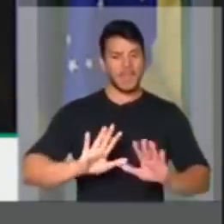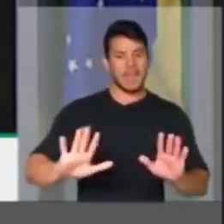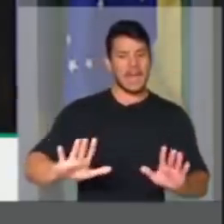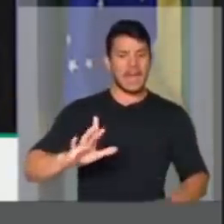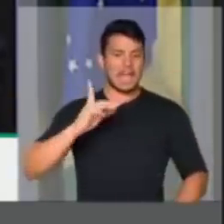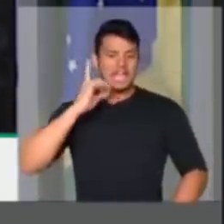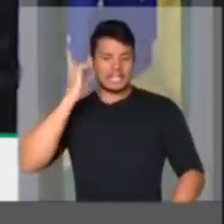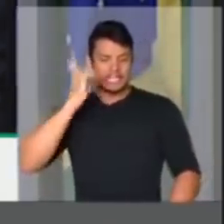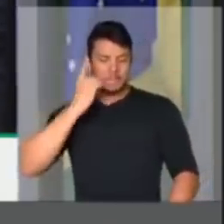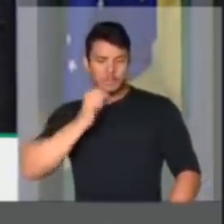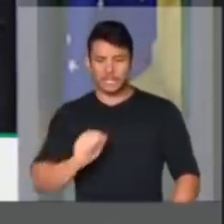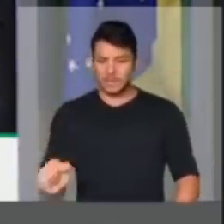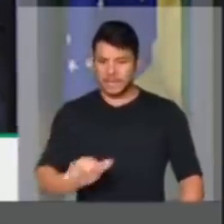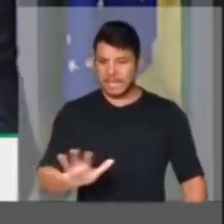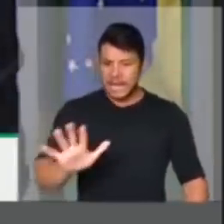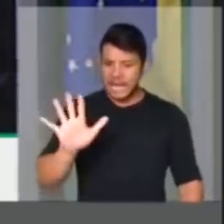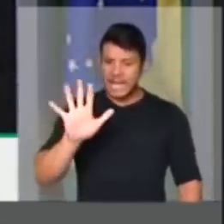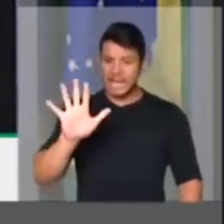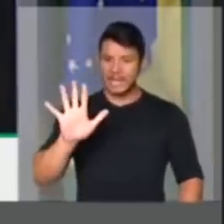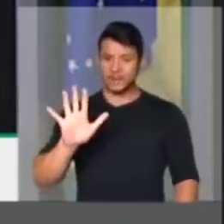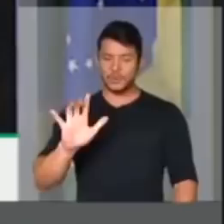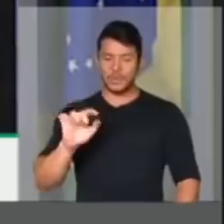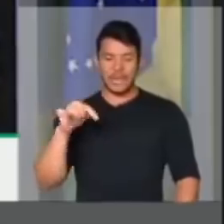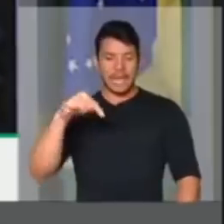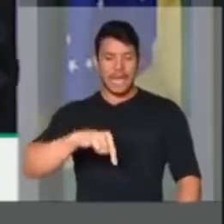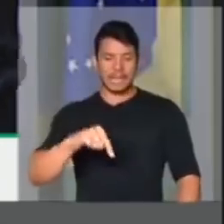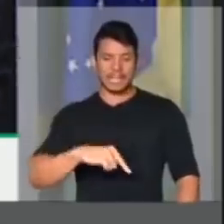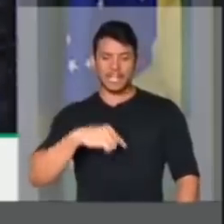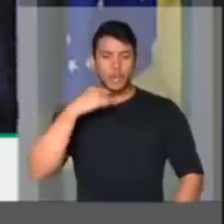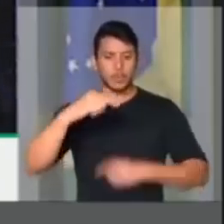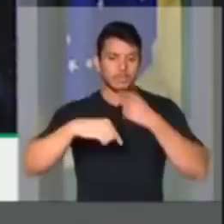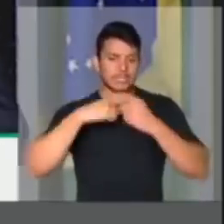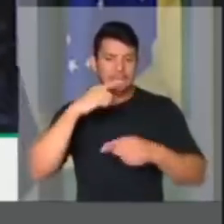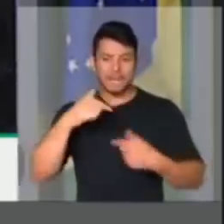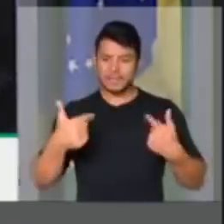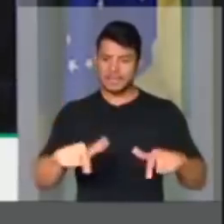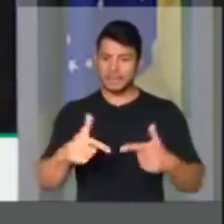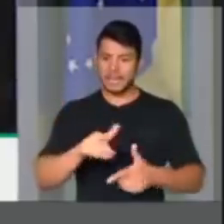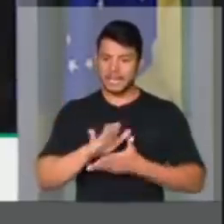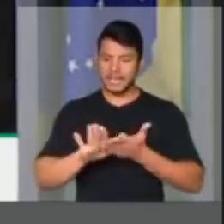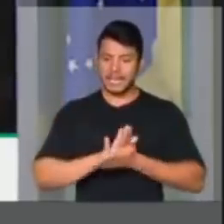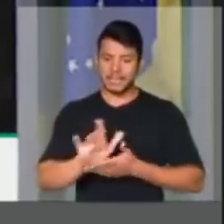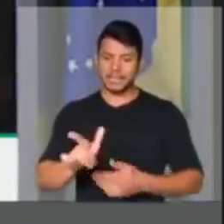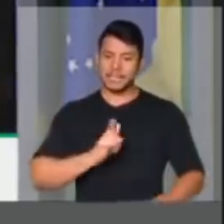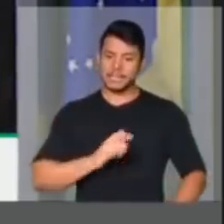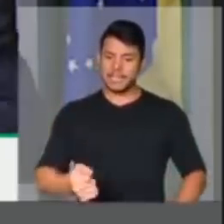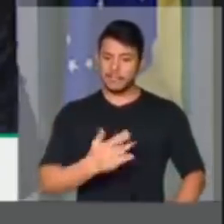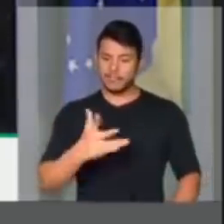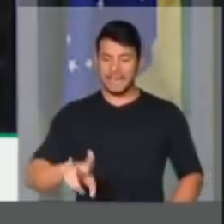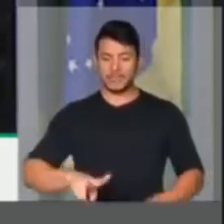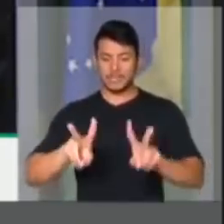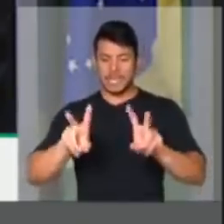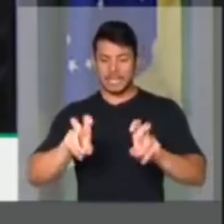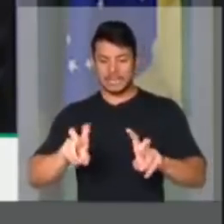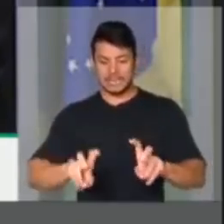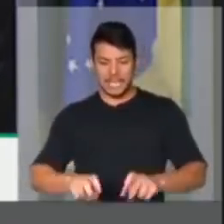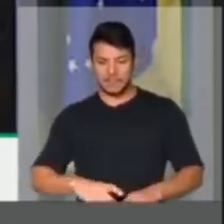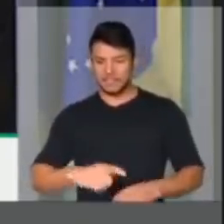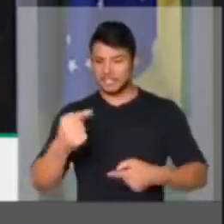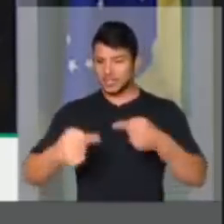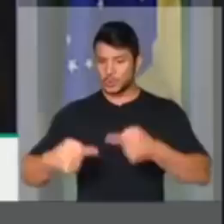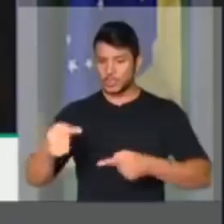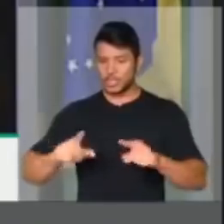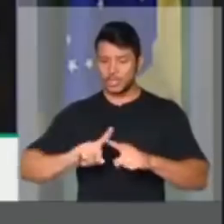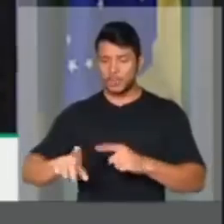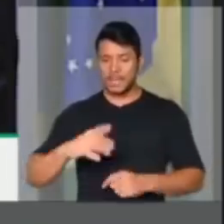custam caro, de que o parlamento não é eficiente, de que há muitos temas que têm de ser debatidos e não o são.